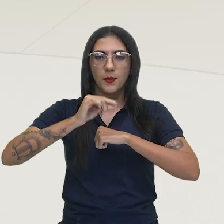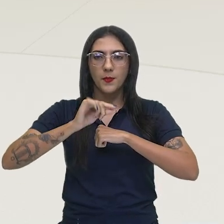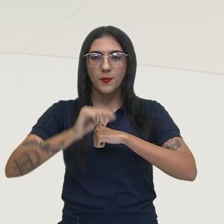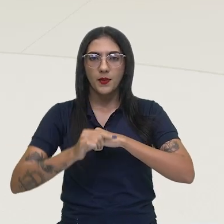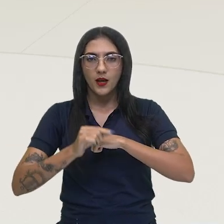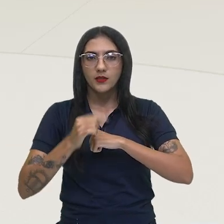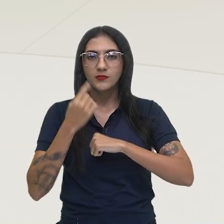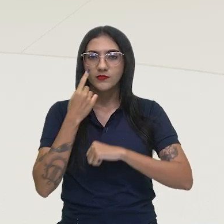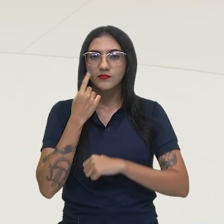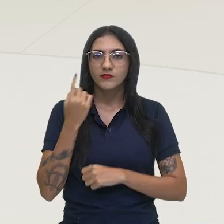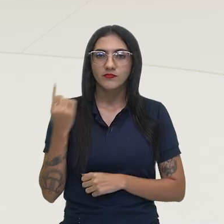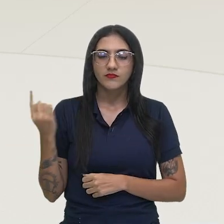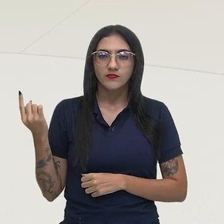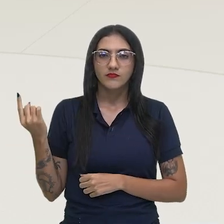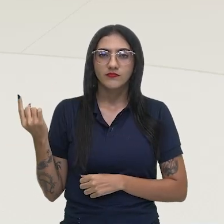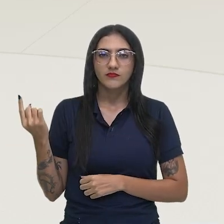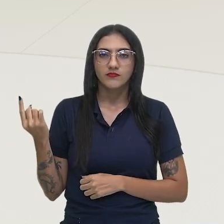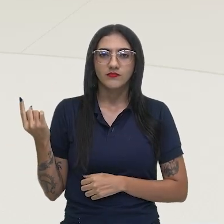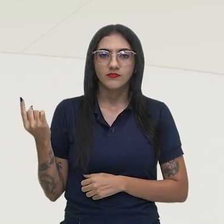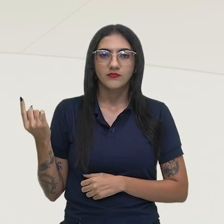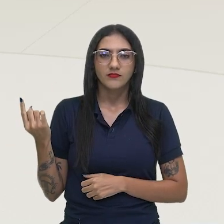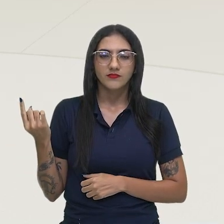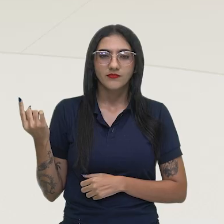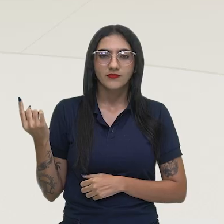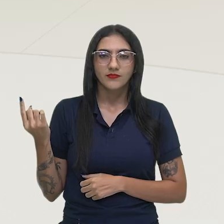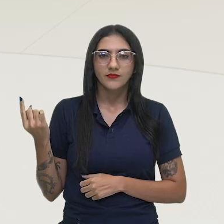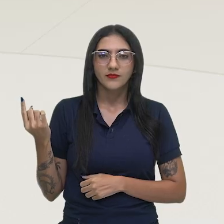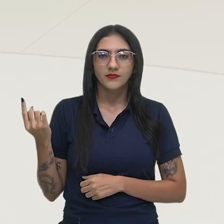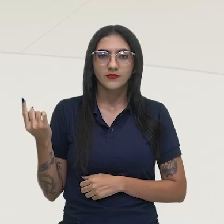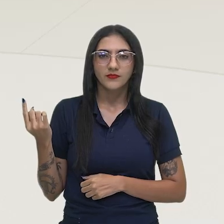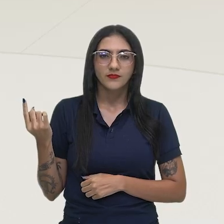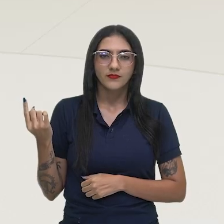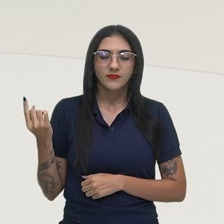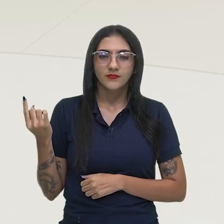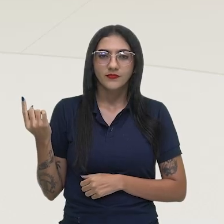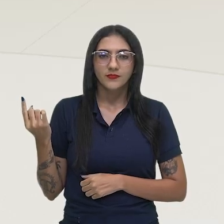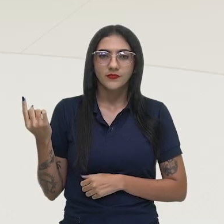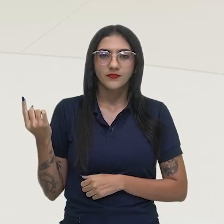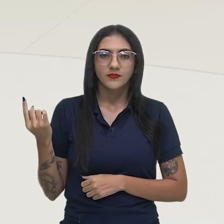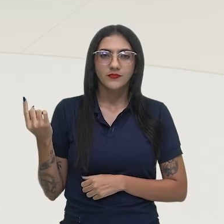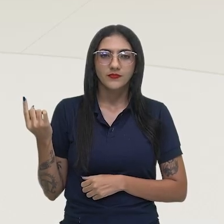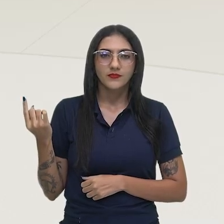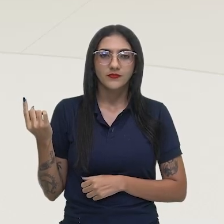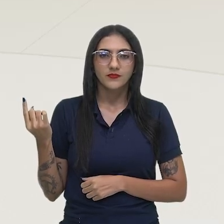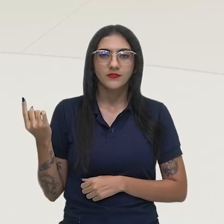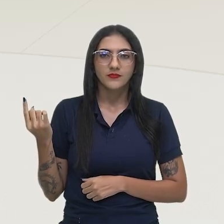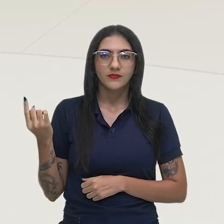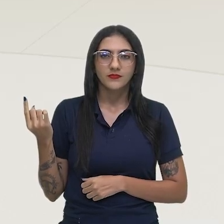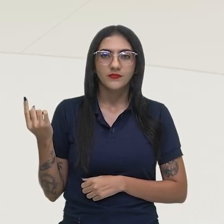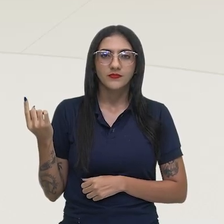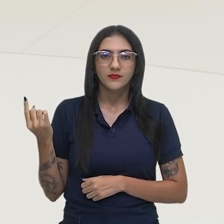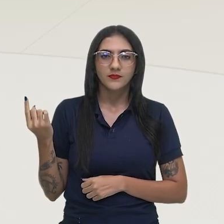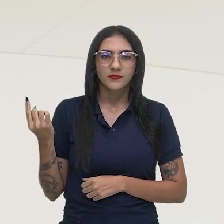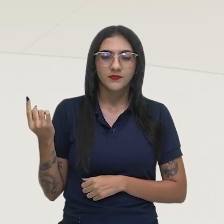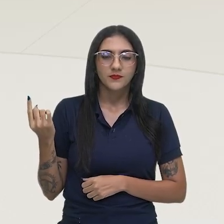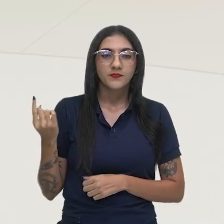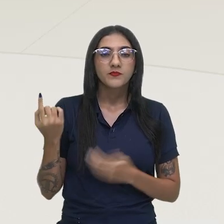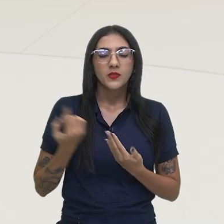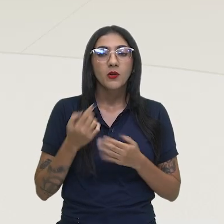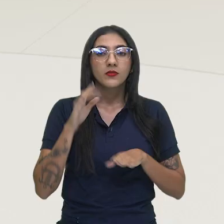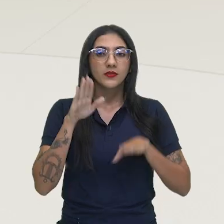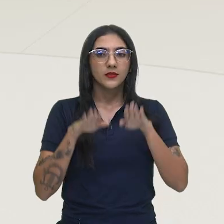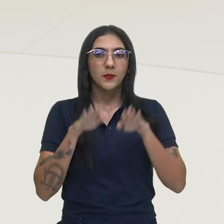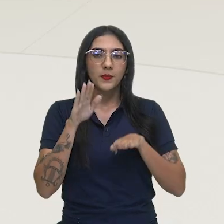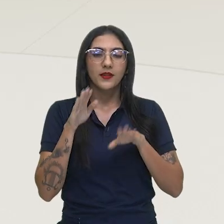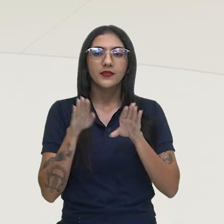jeito, ó, vai até o final e volta, aí vai lá até o final e volta, vai até o final, e depende